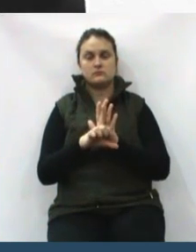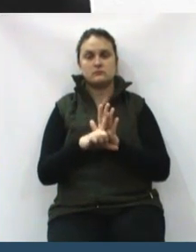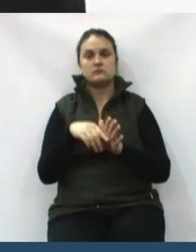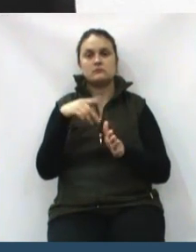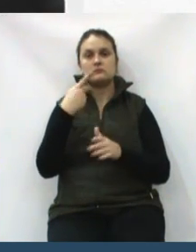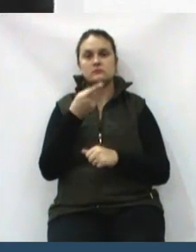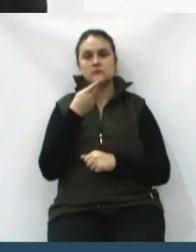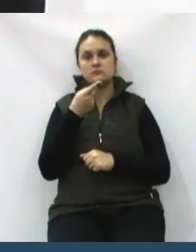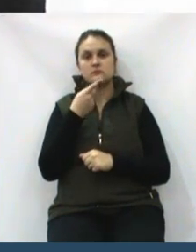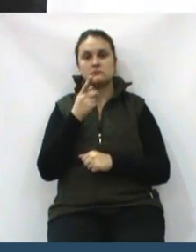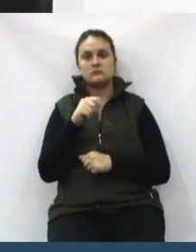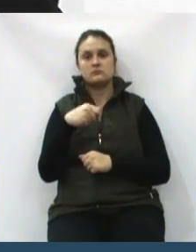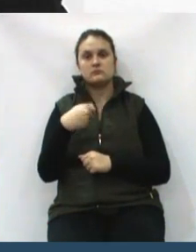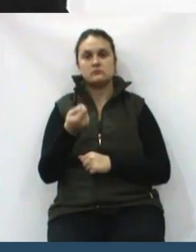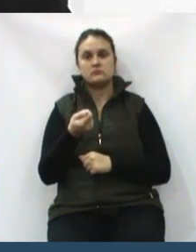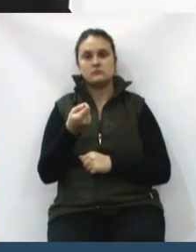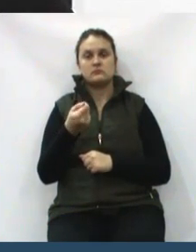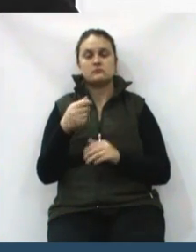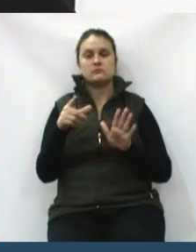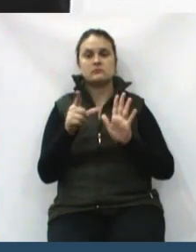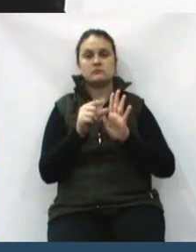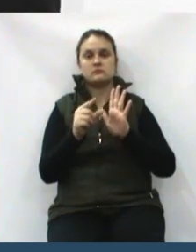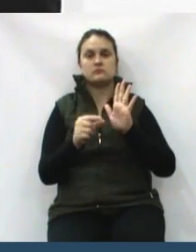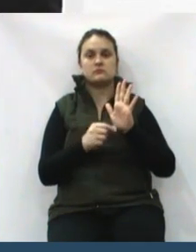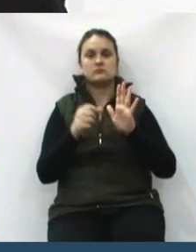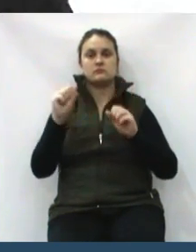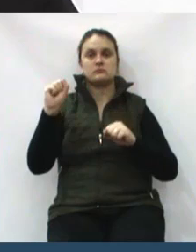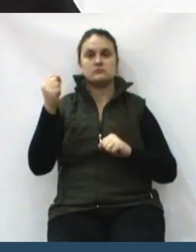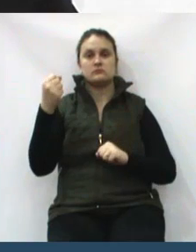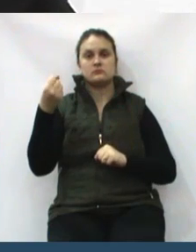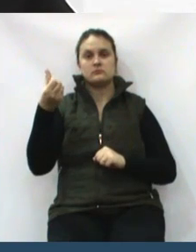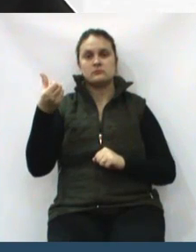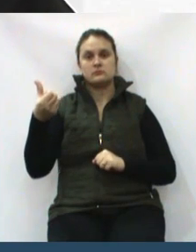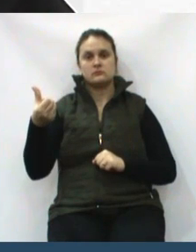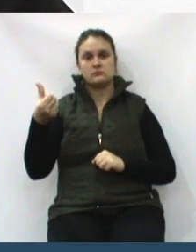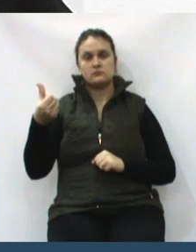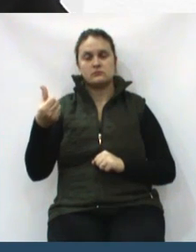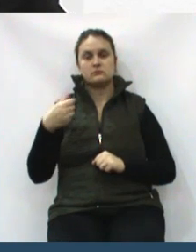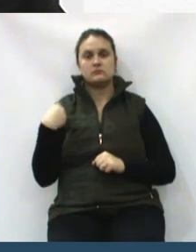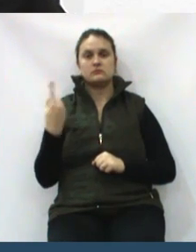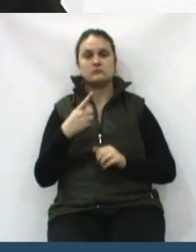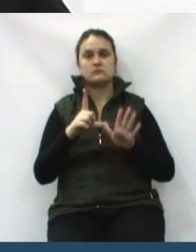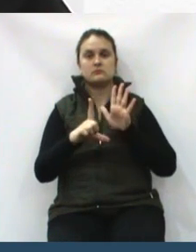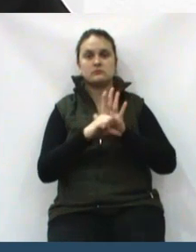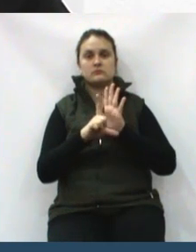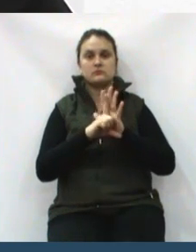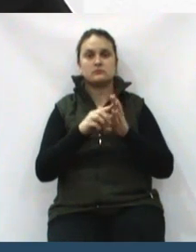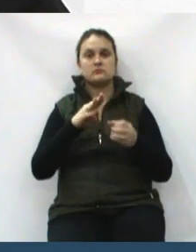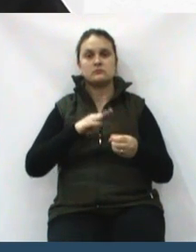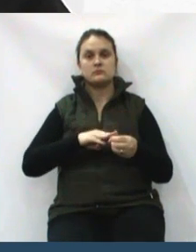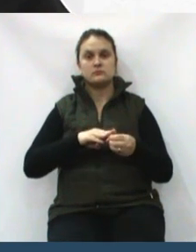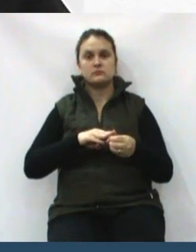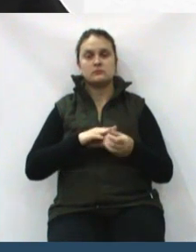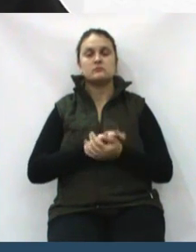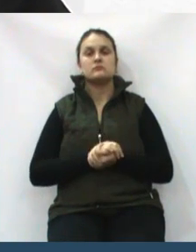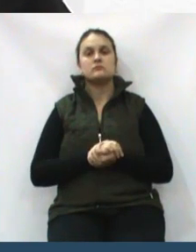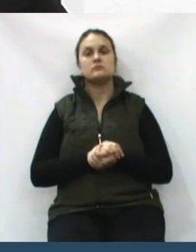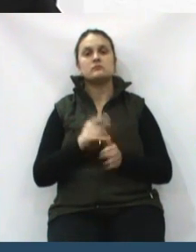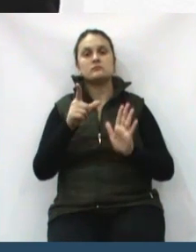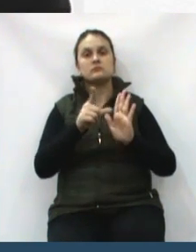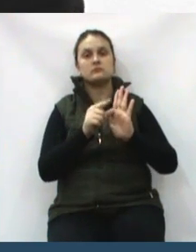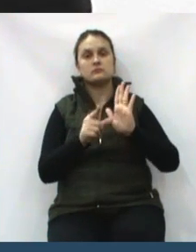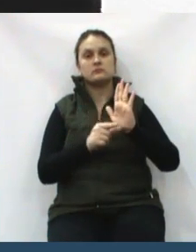que trata sobre o artigo 86 da nossa lei orgânica municipal. O